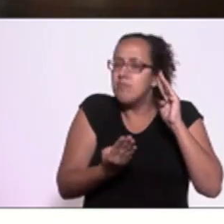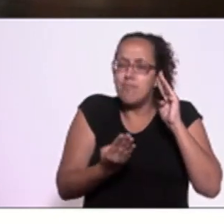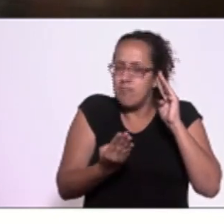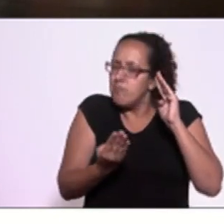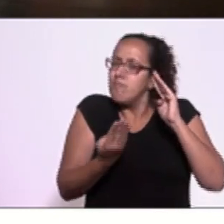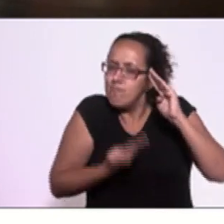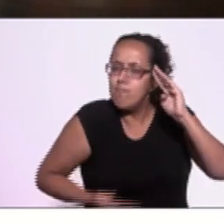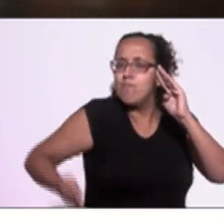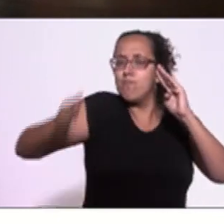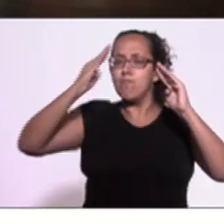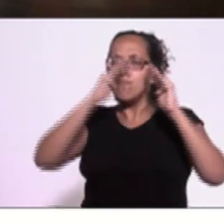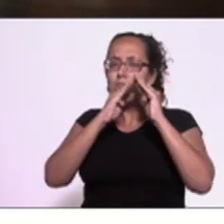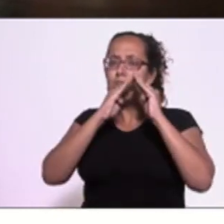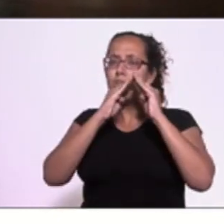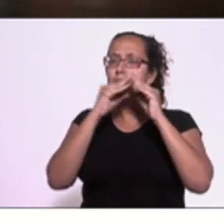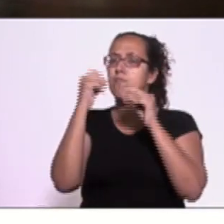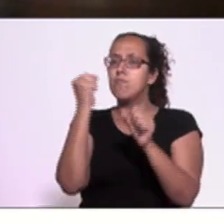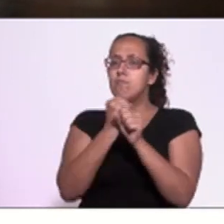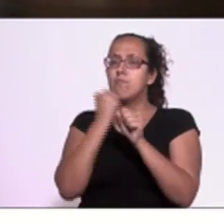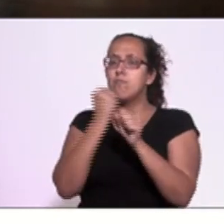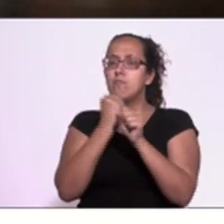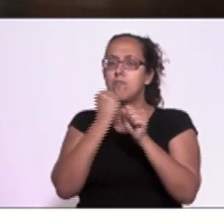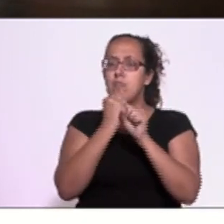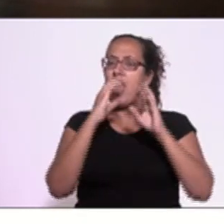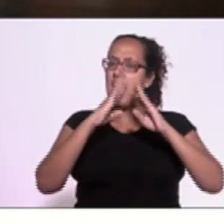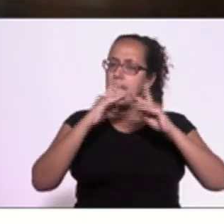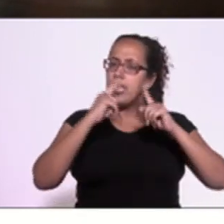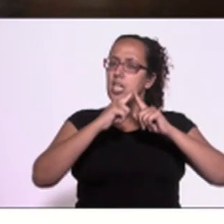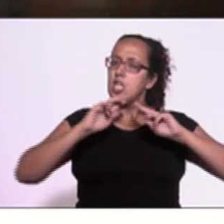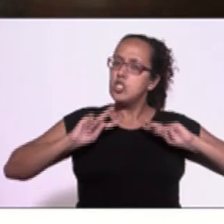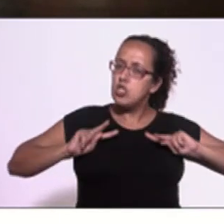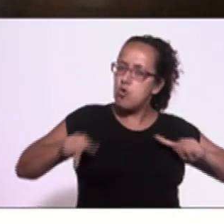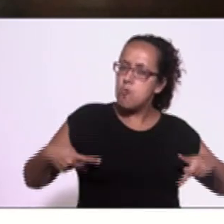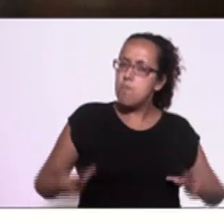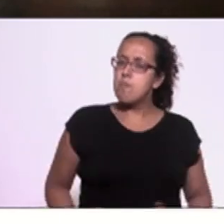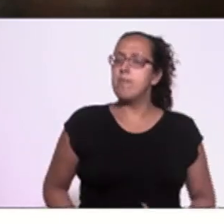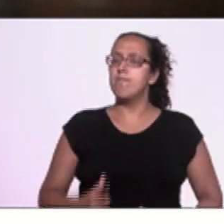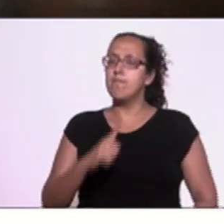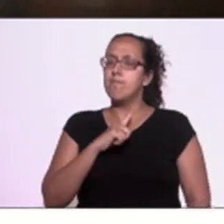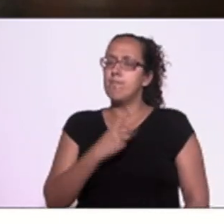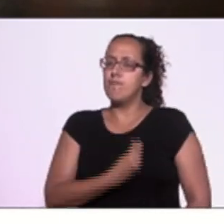vamos reconstruí-lo. O Templo da Humanidade continua erguido."